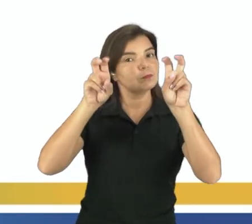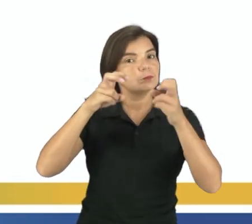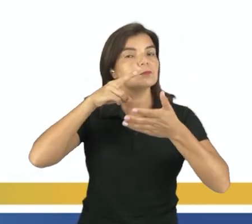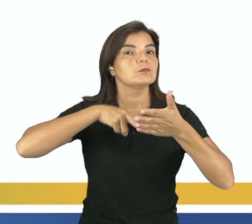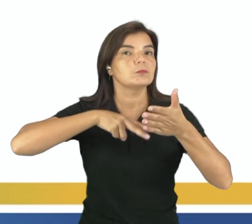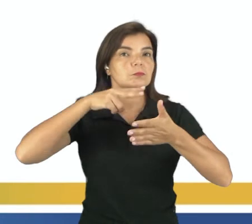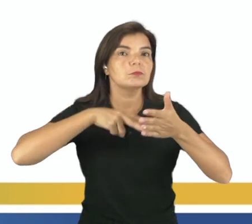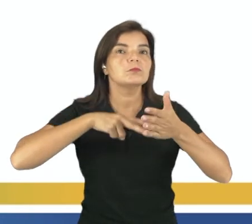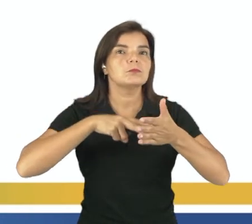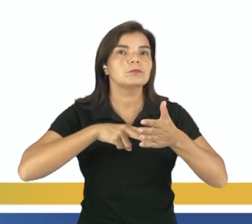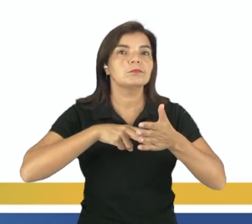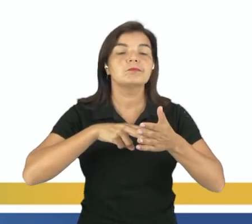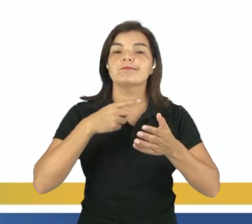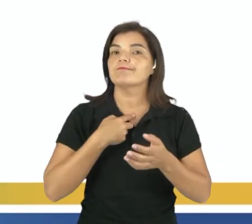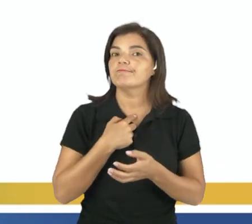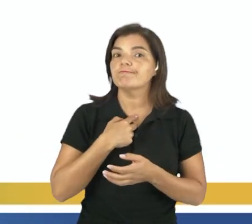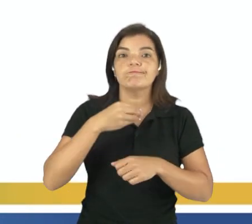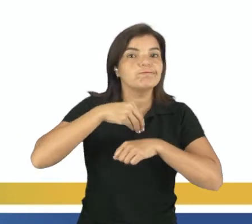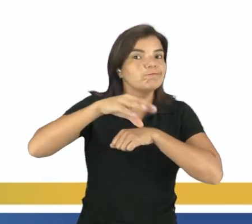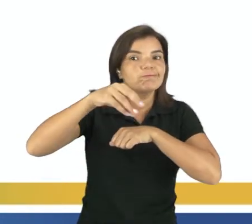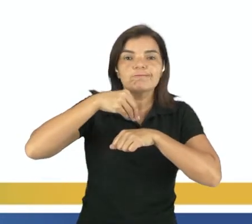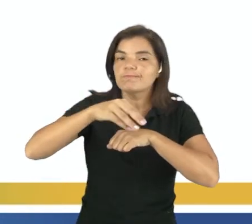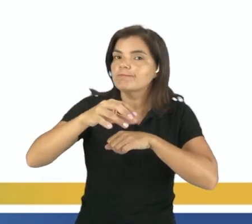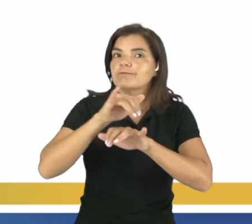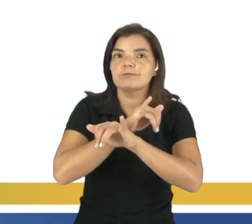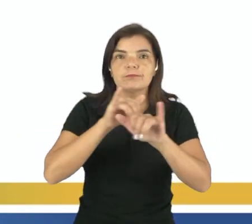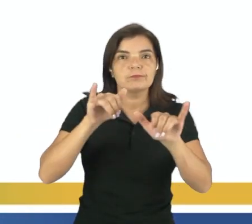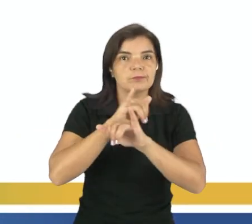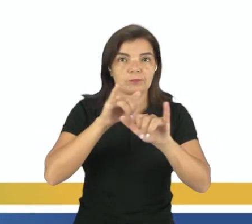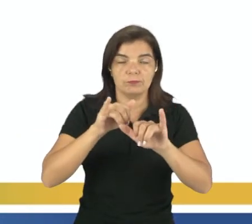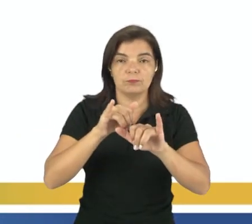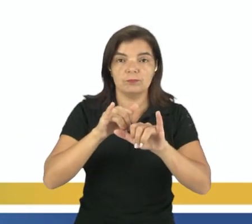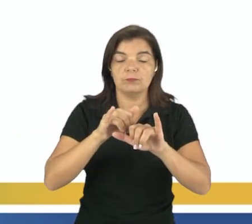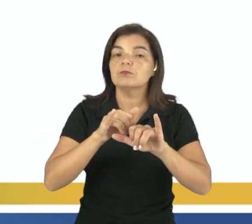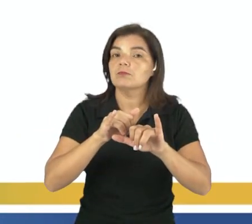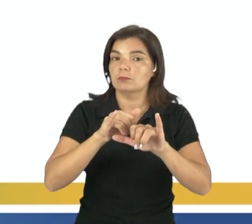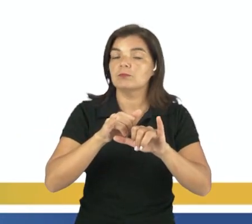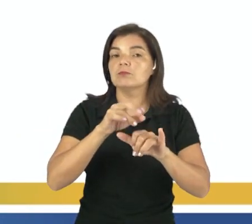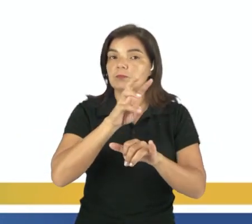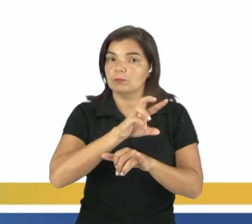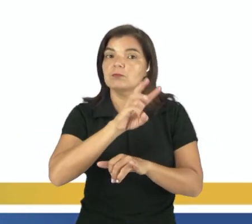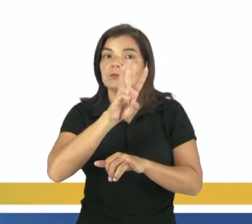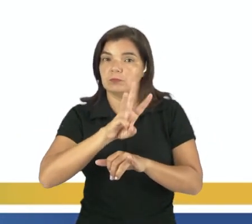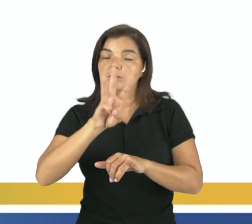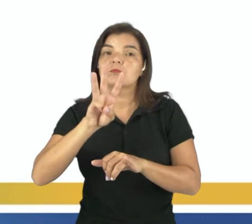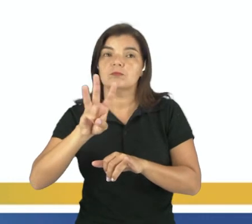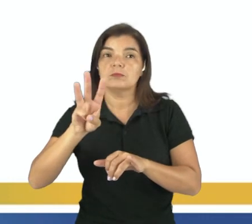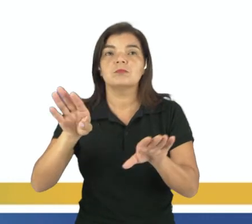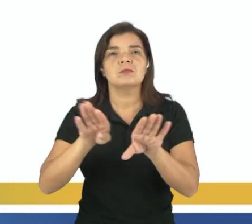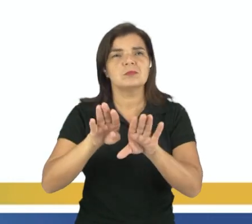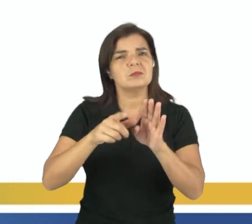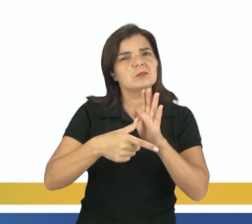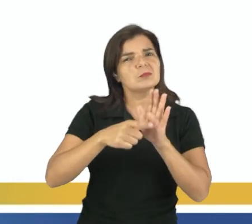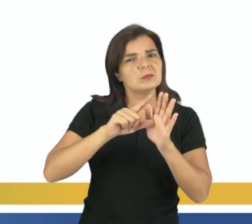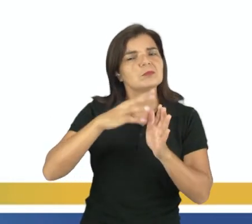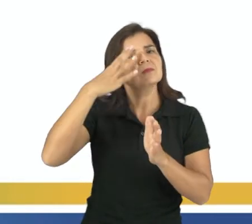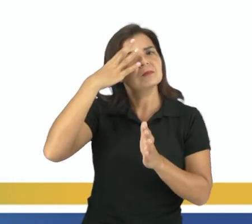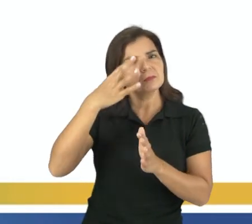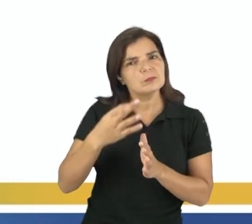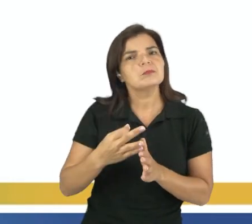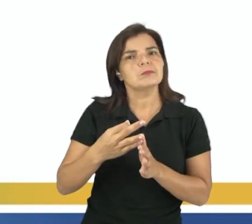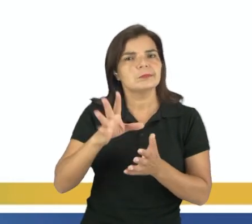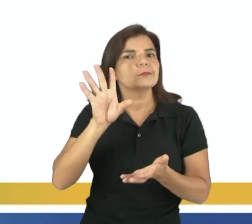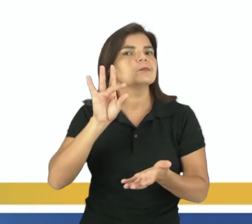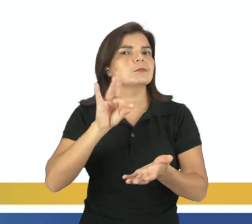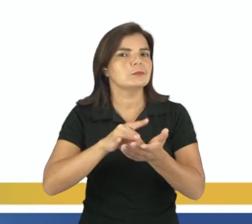que lemos. E o último ponto, não repassar informações em redes sociais antes de se certificar